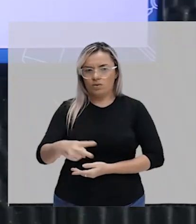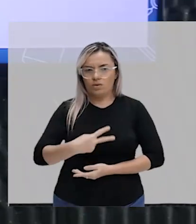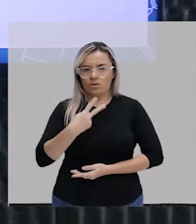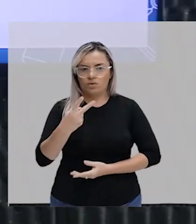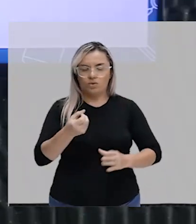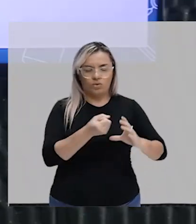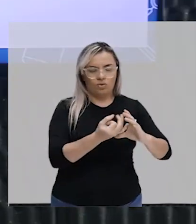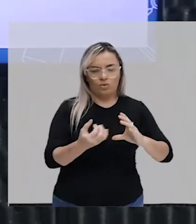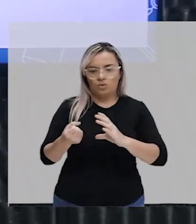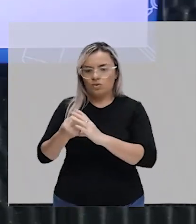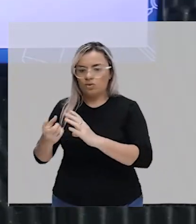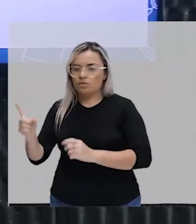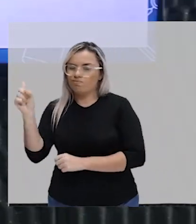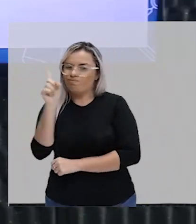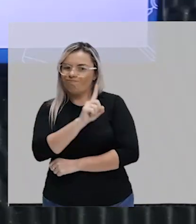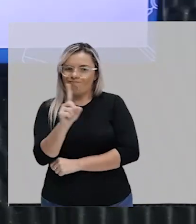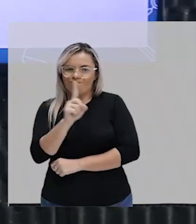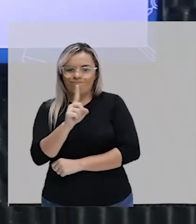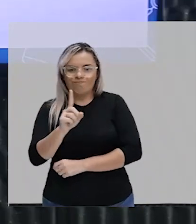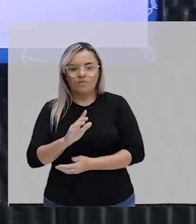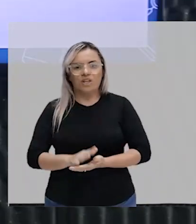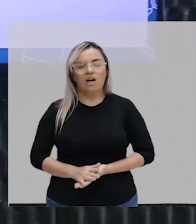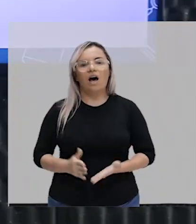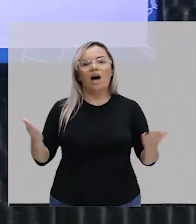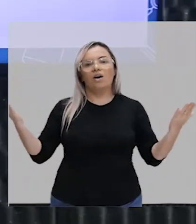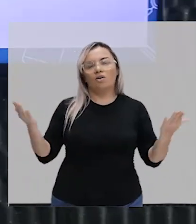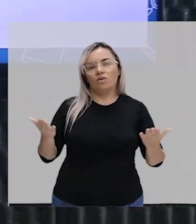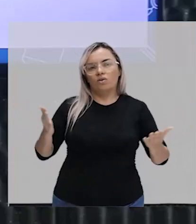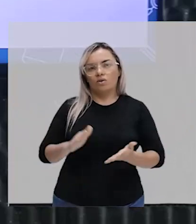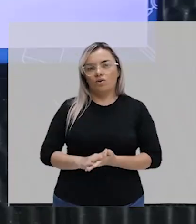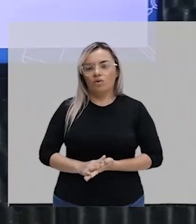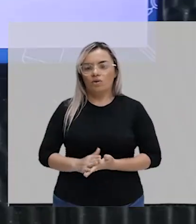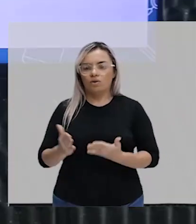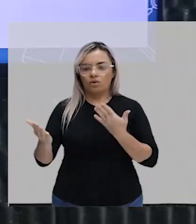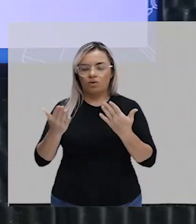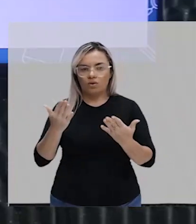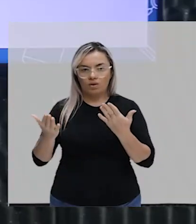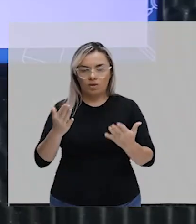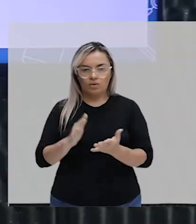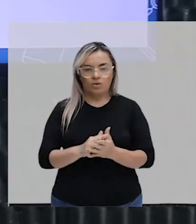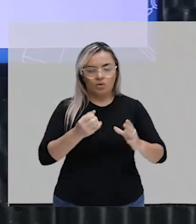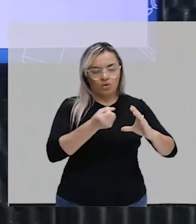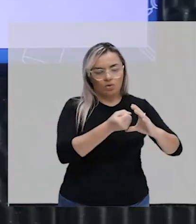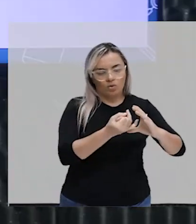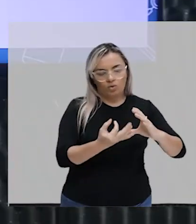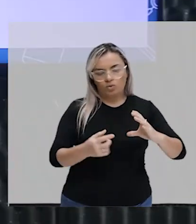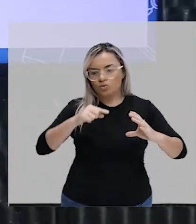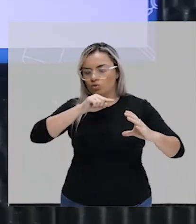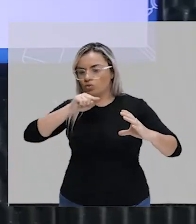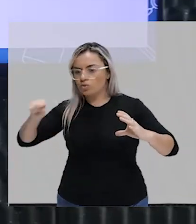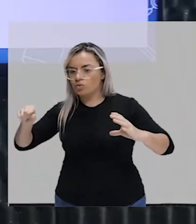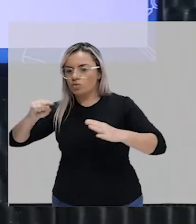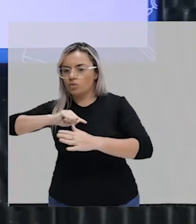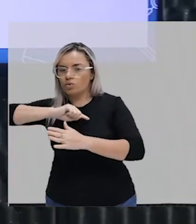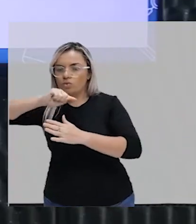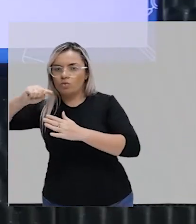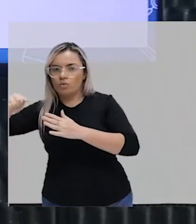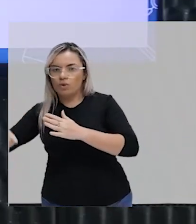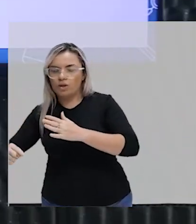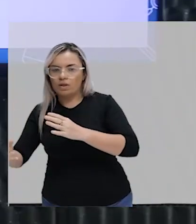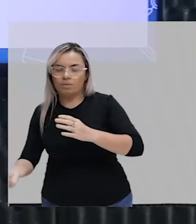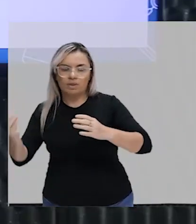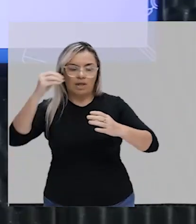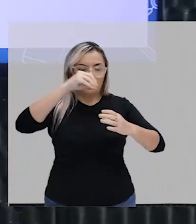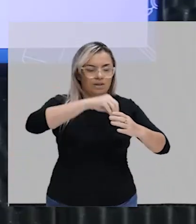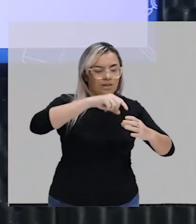dados. Eu estou comparando um conjunto com elemento, tá bom? Então, é nesse sentido que você tem